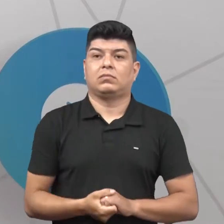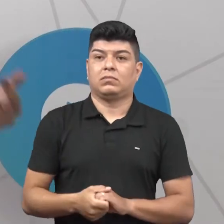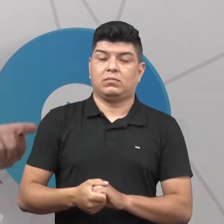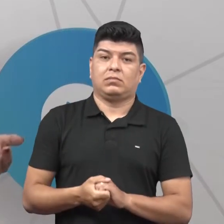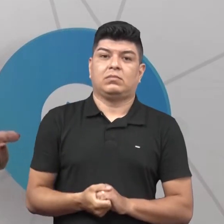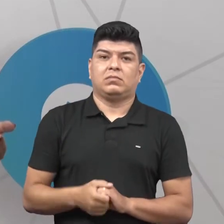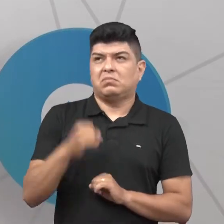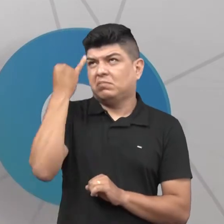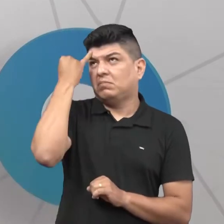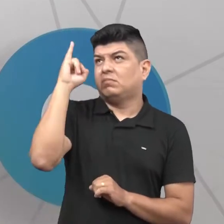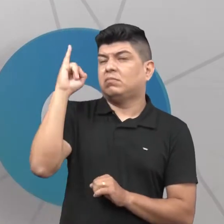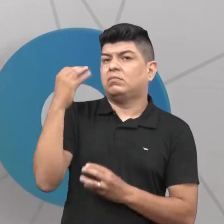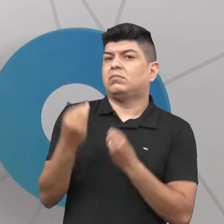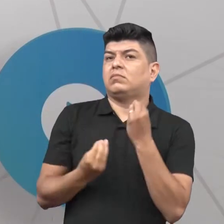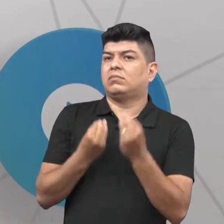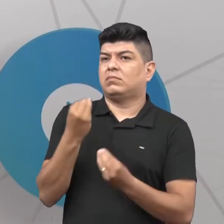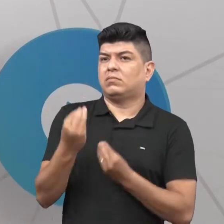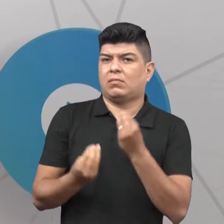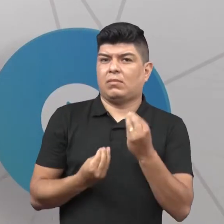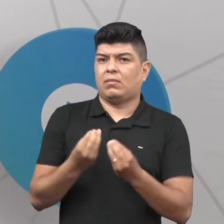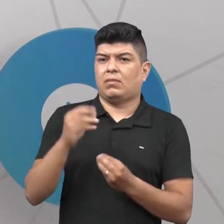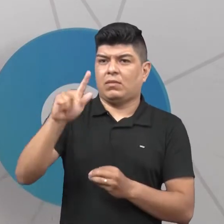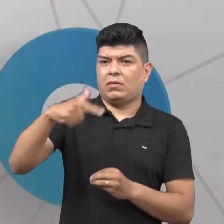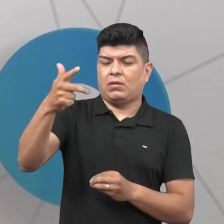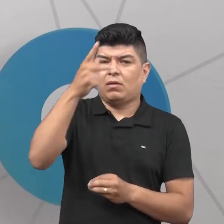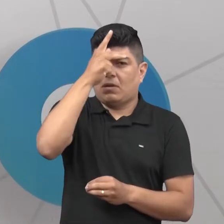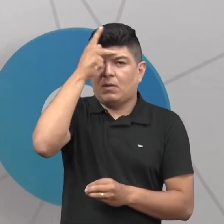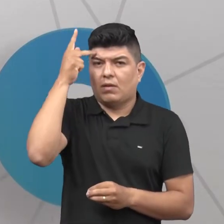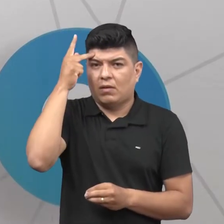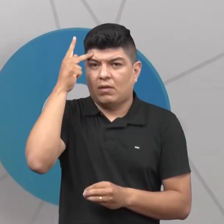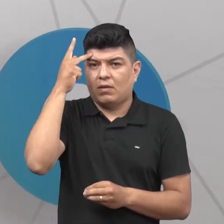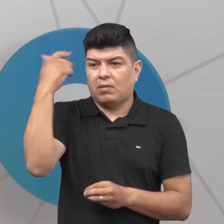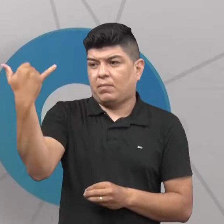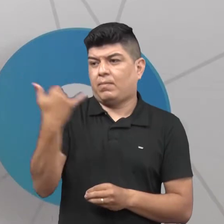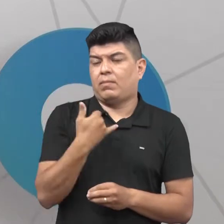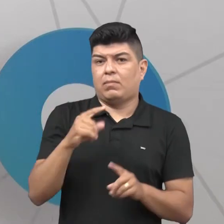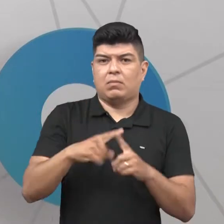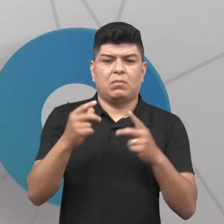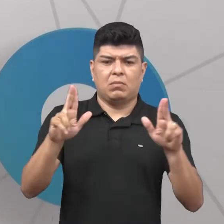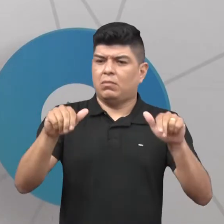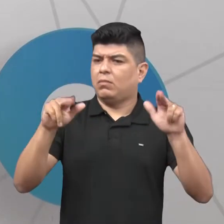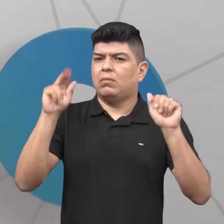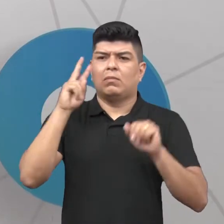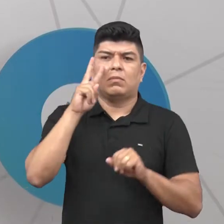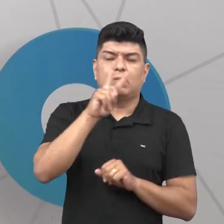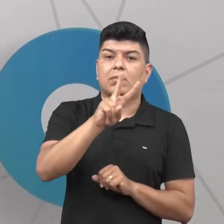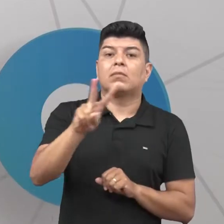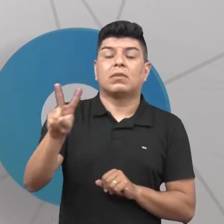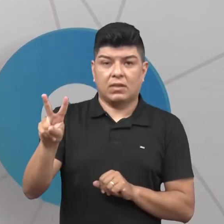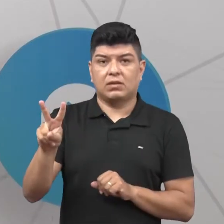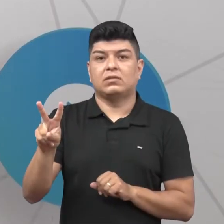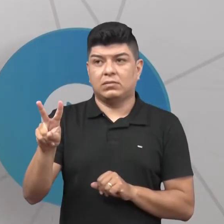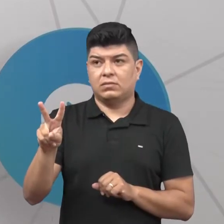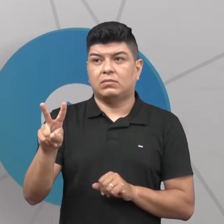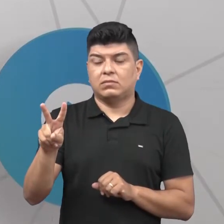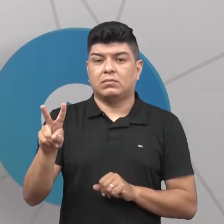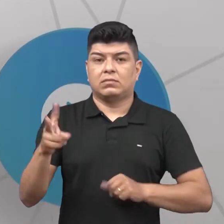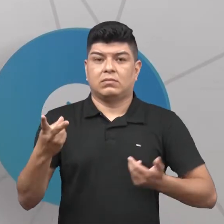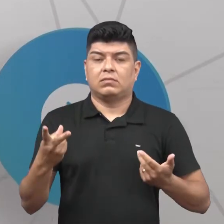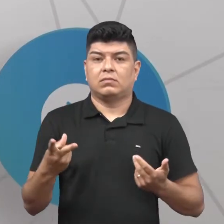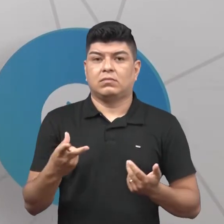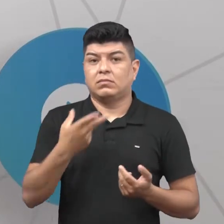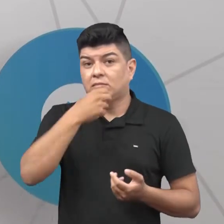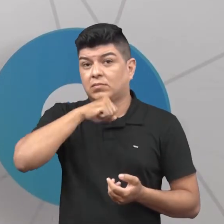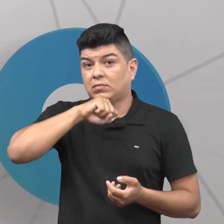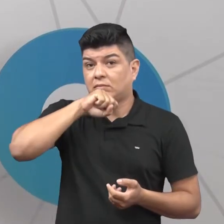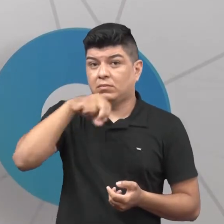gente tem uma ideia daquilo que outras pessoas falaram, mas ninguém nunca viu o Papai Noel. Se ninguém nunca viu o Papai Noel, como